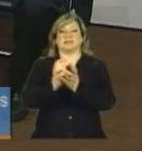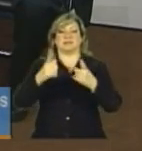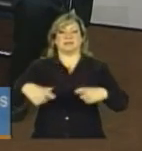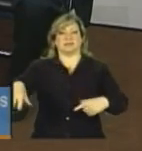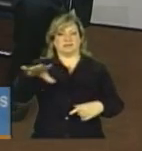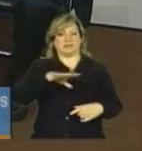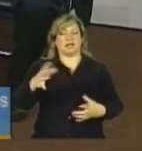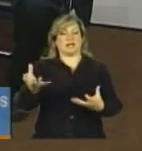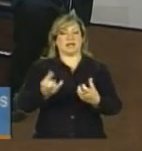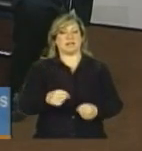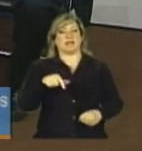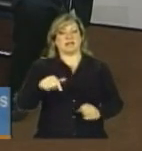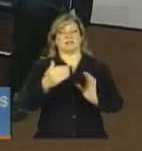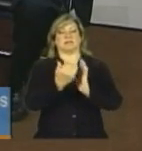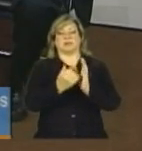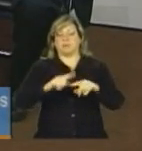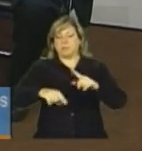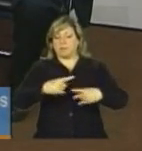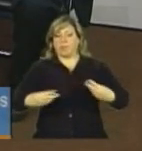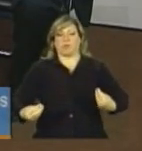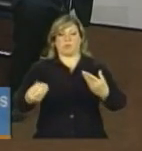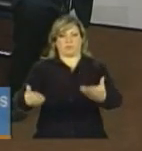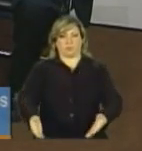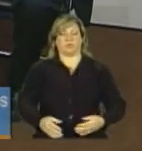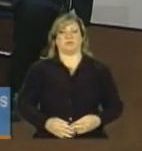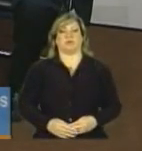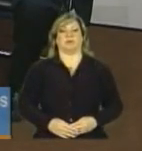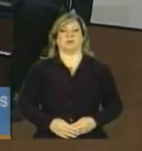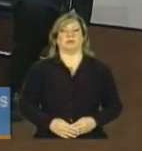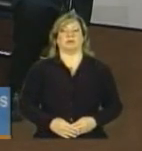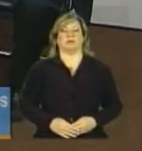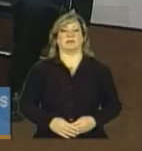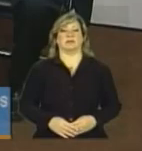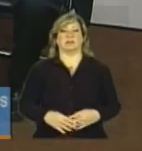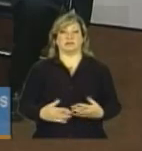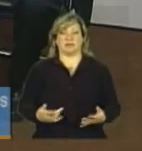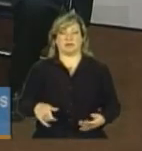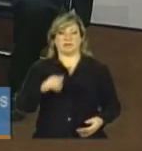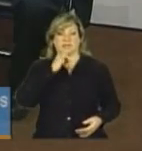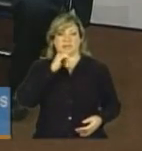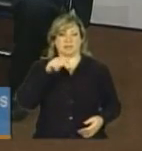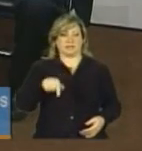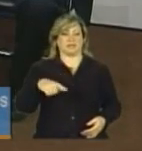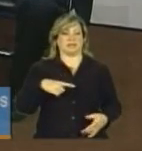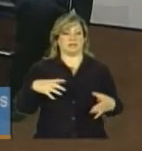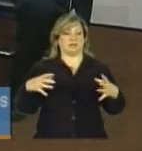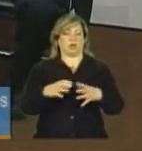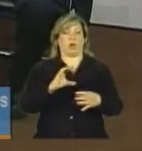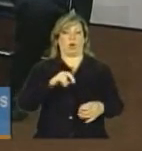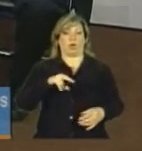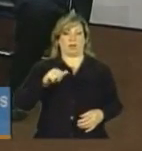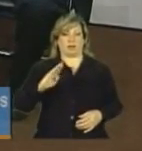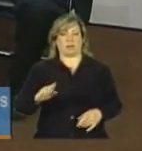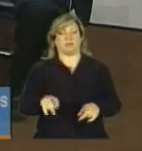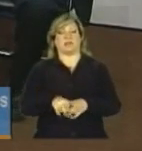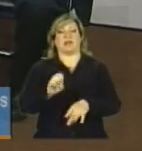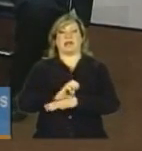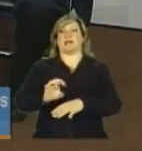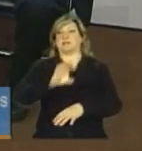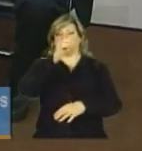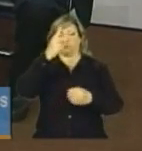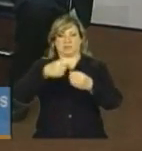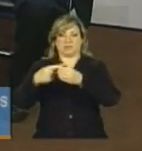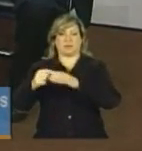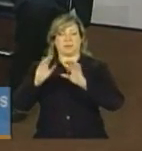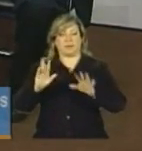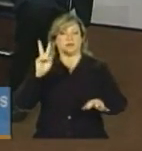receberão eh esses produtos. Então, nós temos eh, né, no caso do ação simultânea, tanto CONAB quanto estados e municípios.